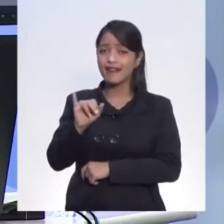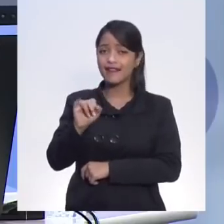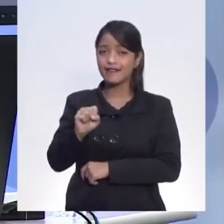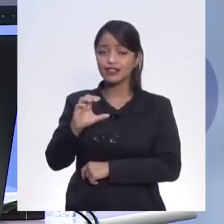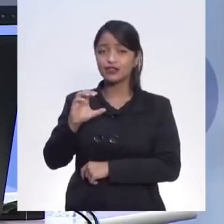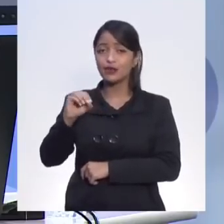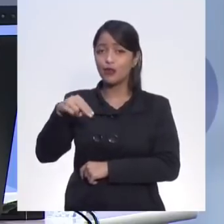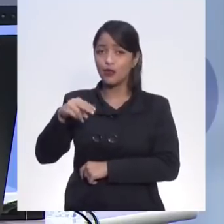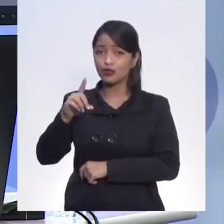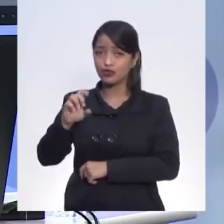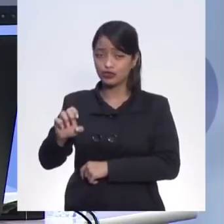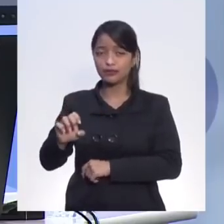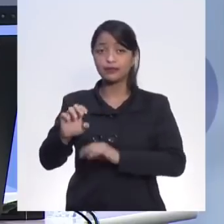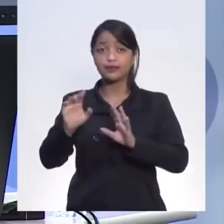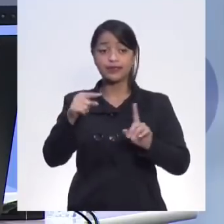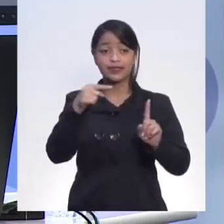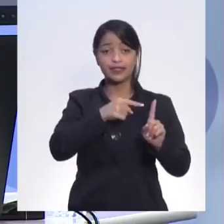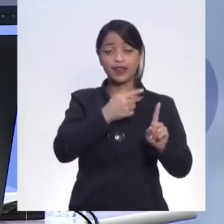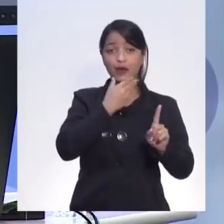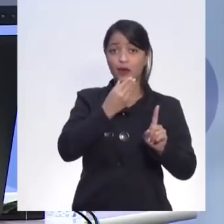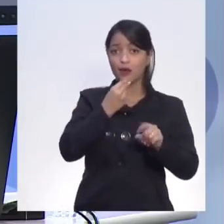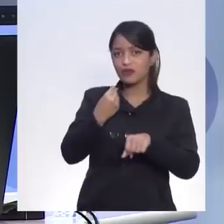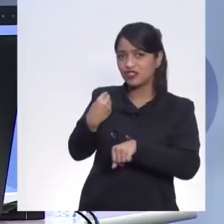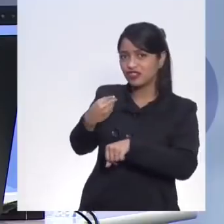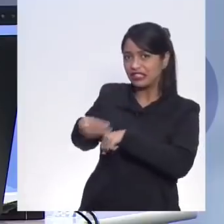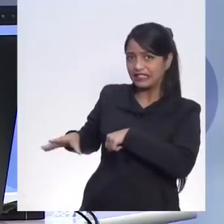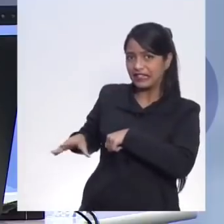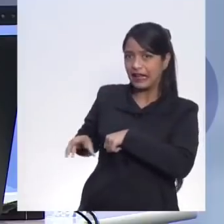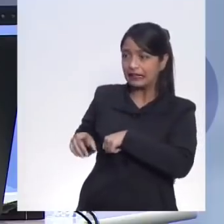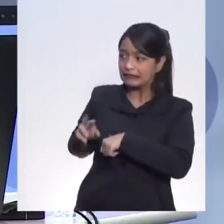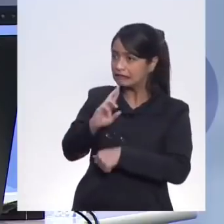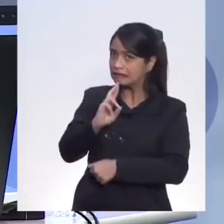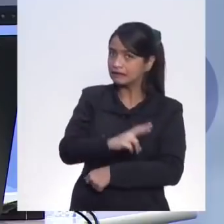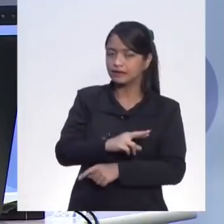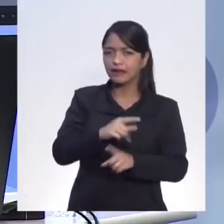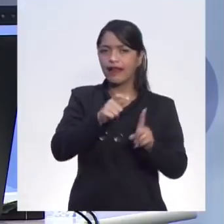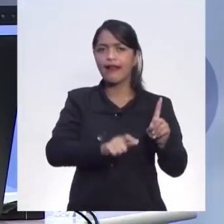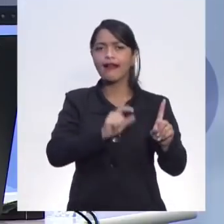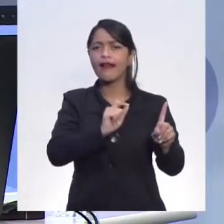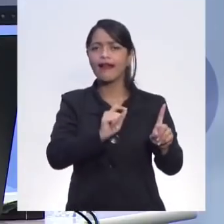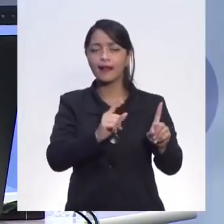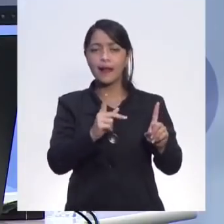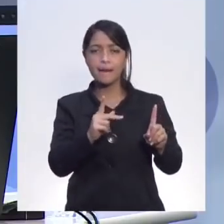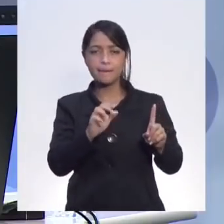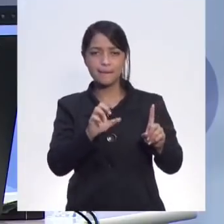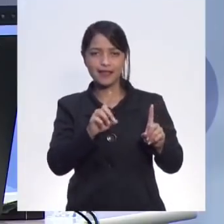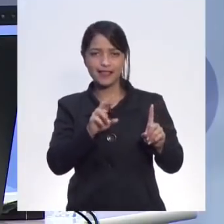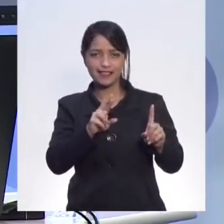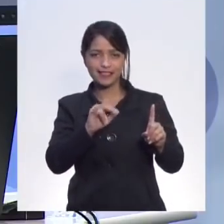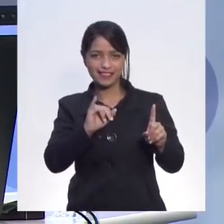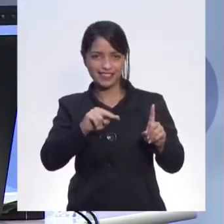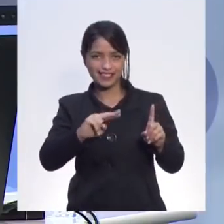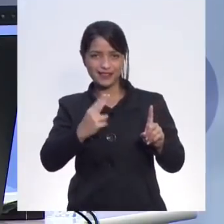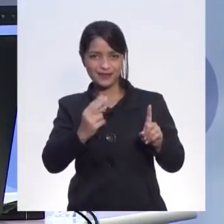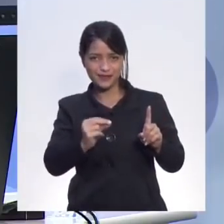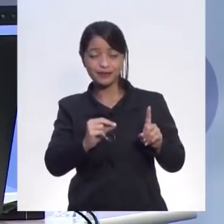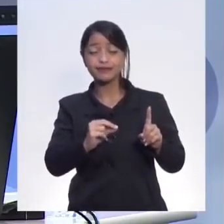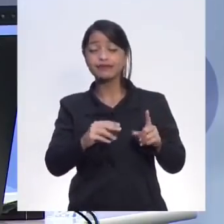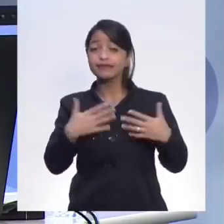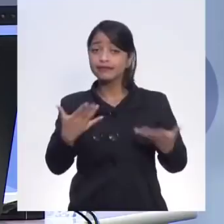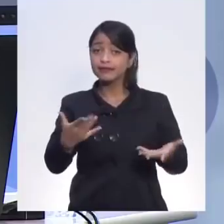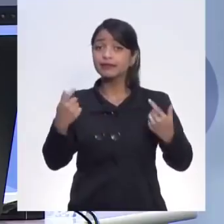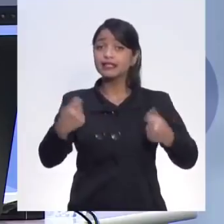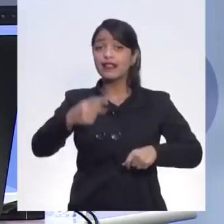parte no roteiro. Então a gente tinha que tentar lembrar o enredo em si. Eu vou dar um desconto, Deia, porque assim,